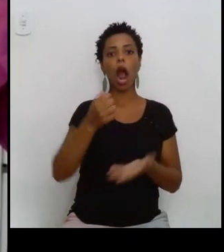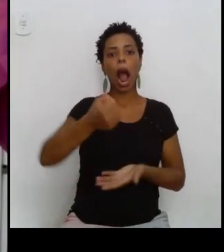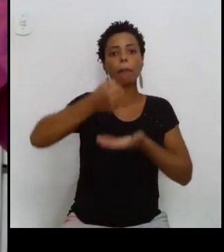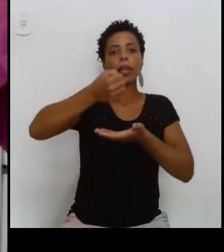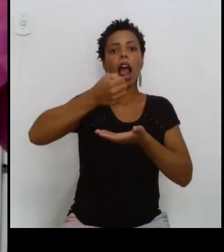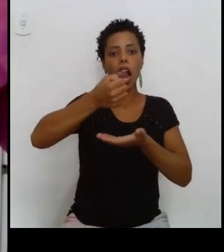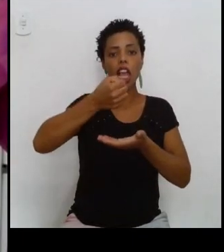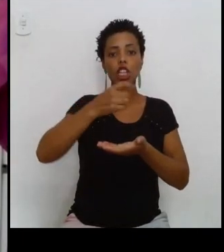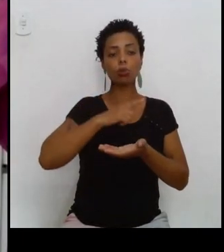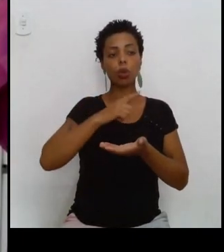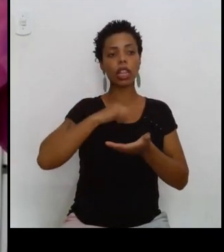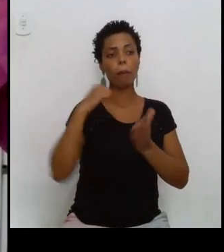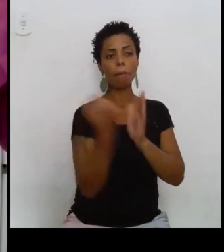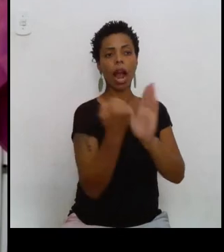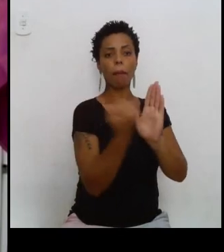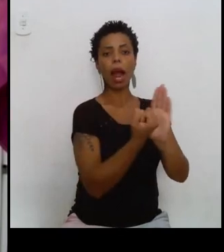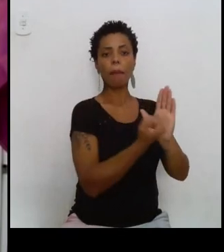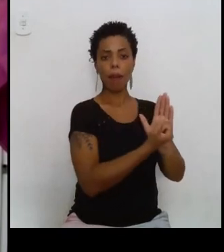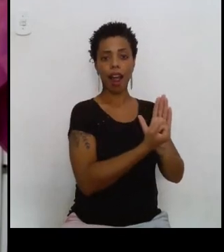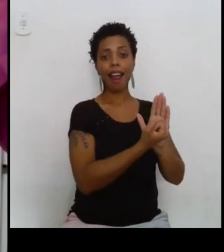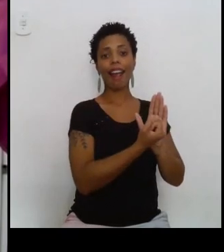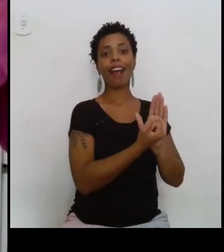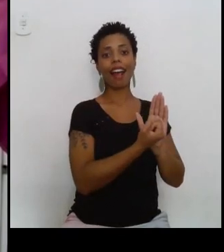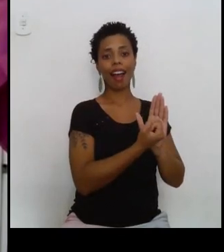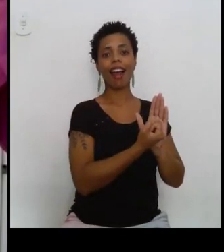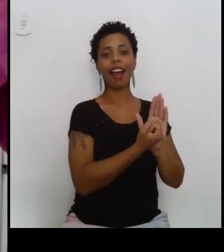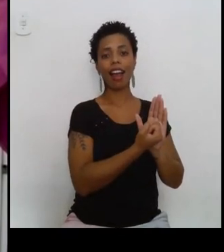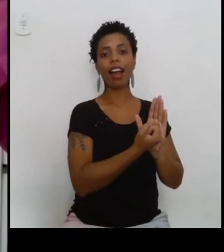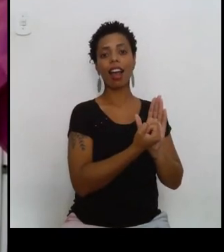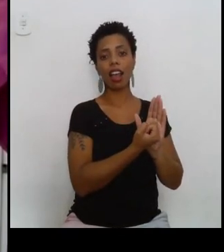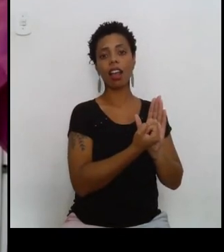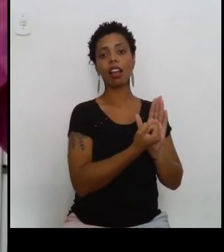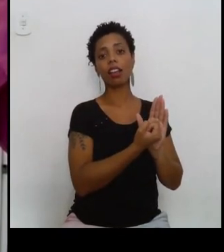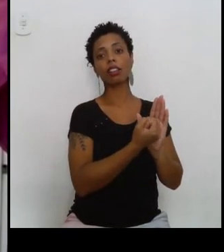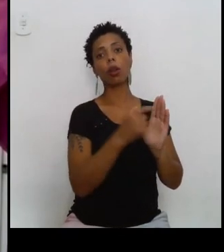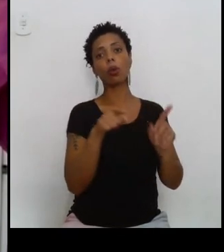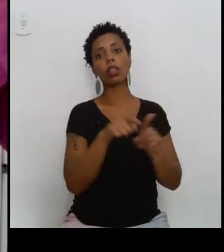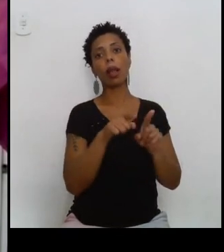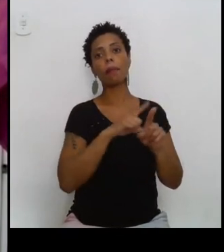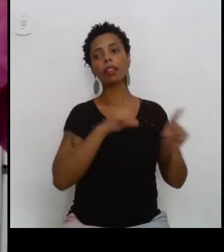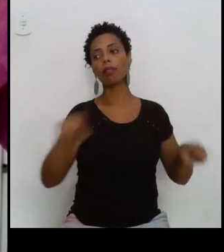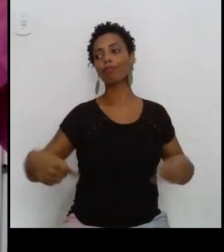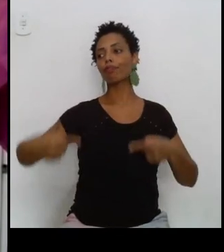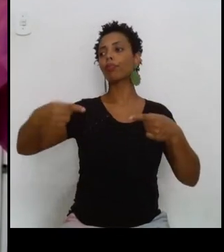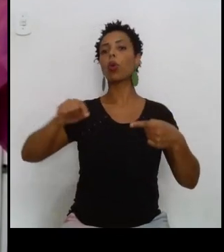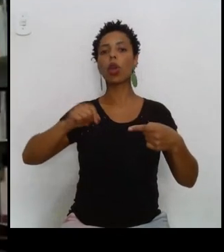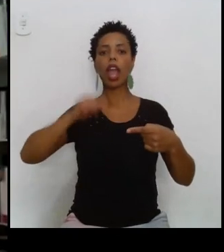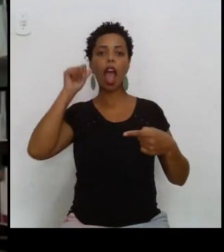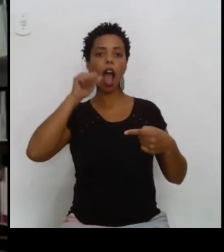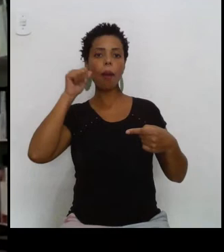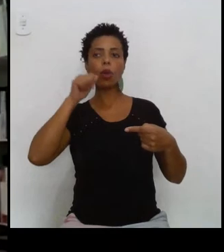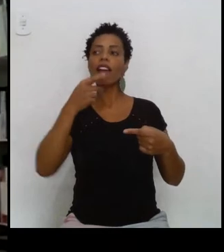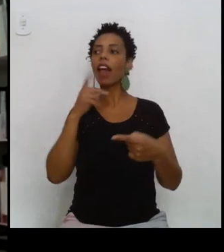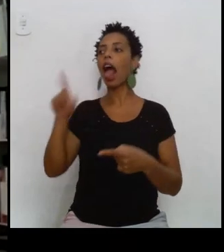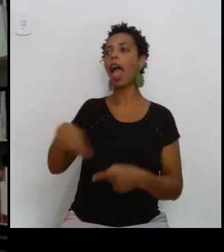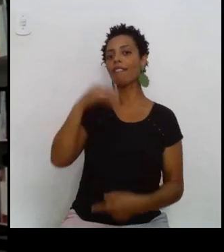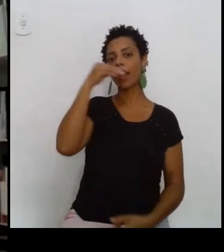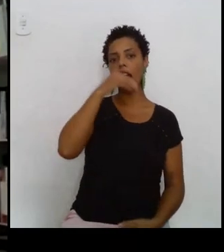se bater ao redor da fragilidade das mulheres estão diante disso